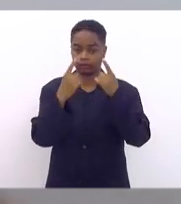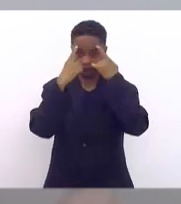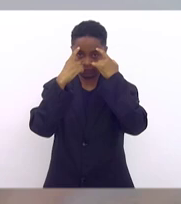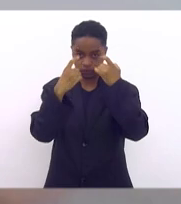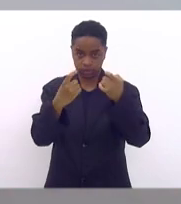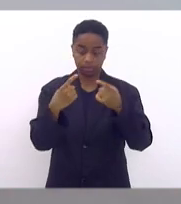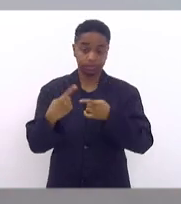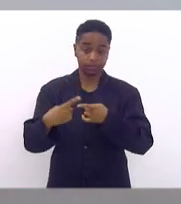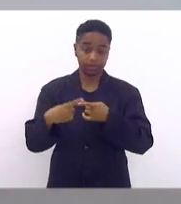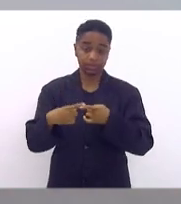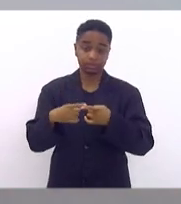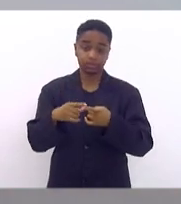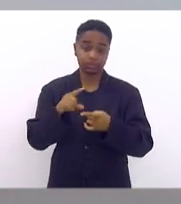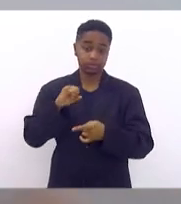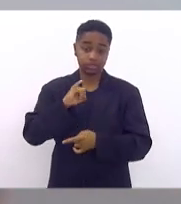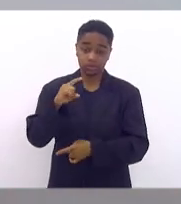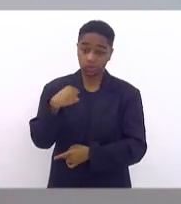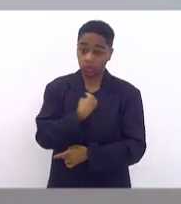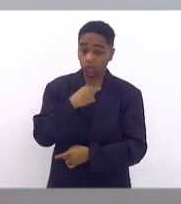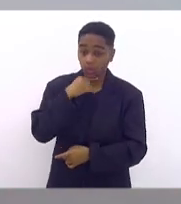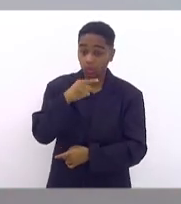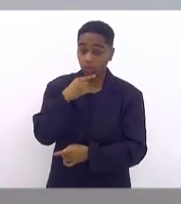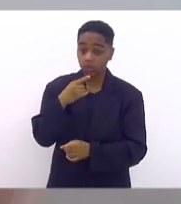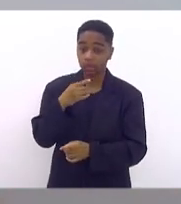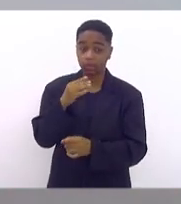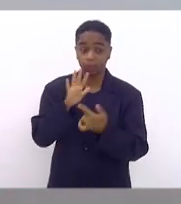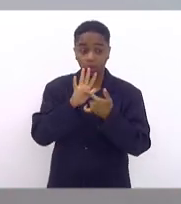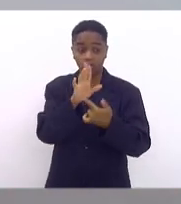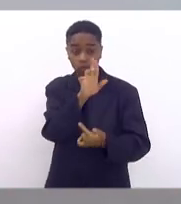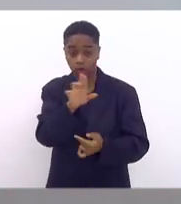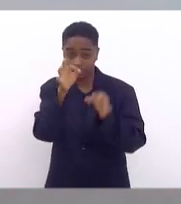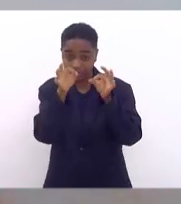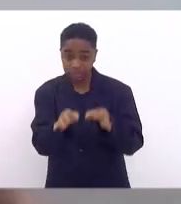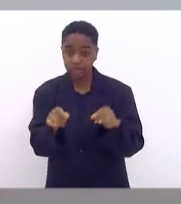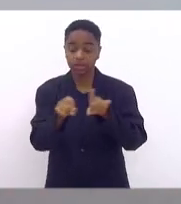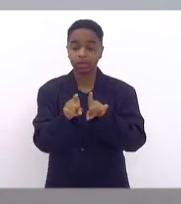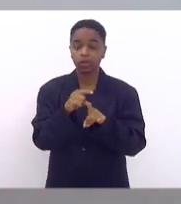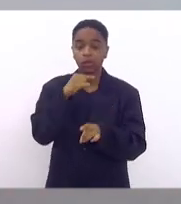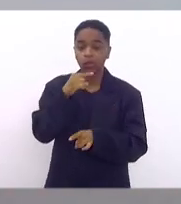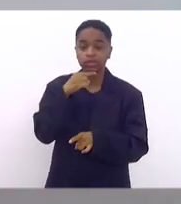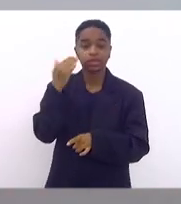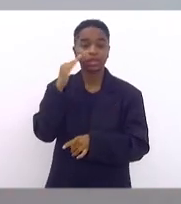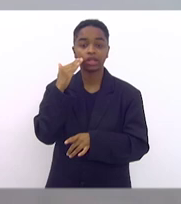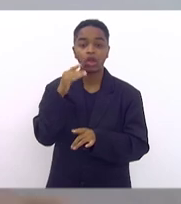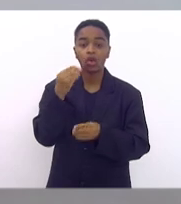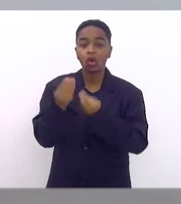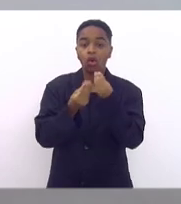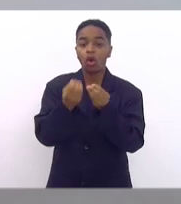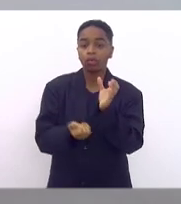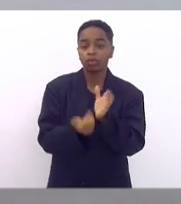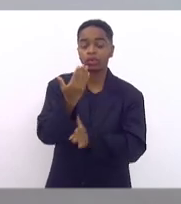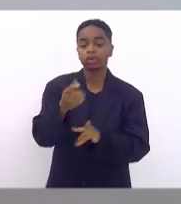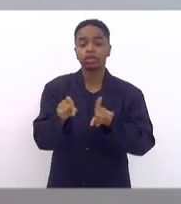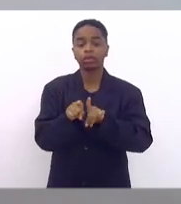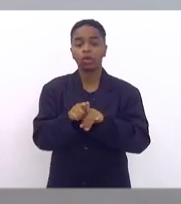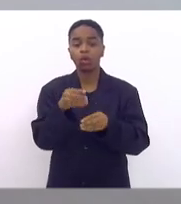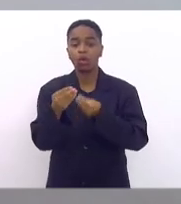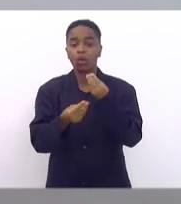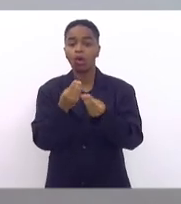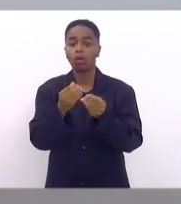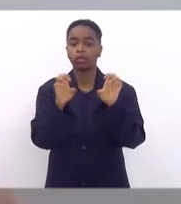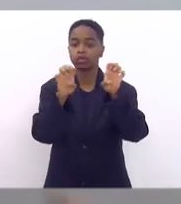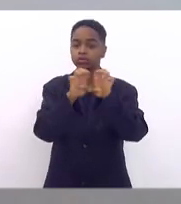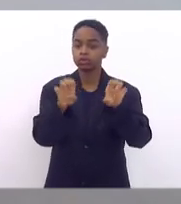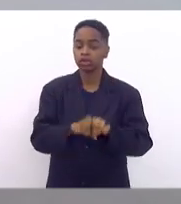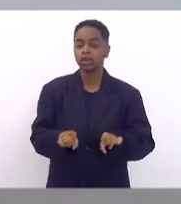gente não for capaz de nomear, não for capaz de compreender de onde que está vindo, que estrutura é essa, por que que